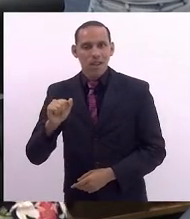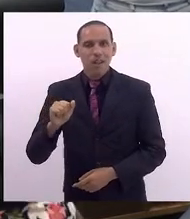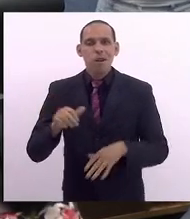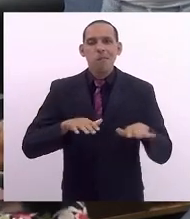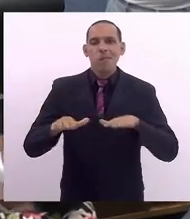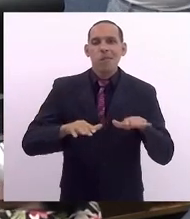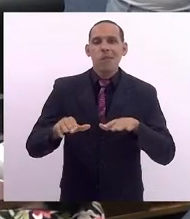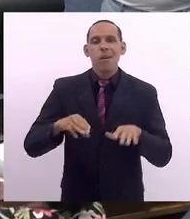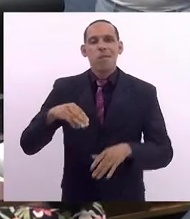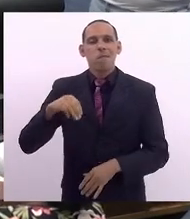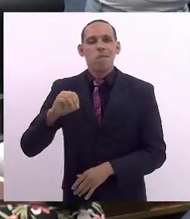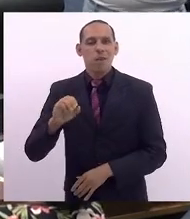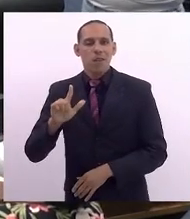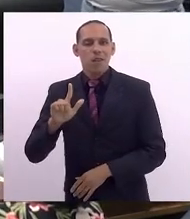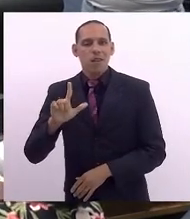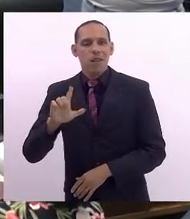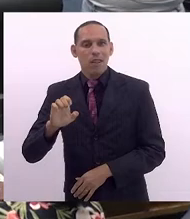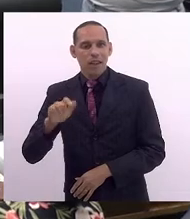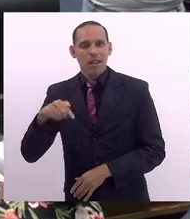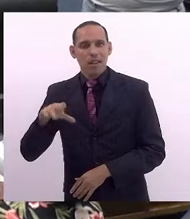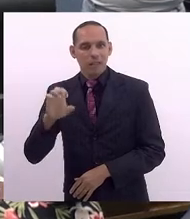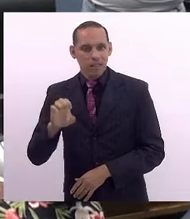Moleque.